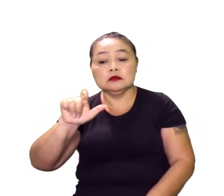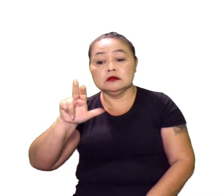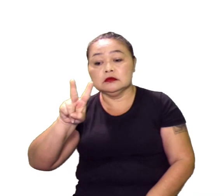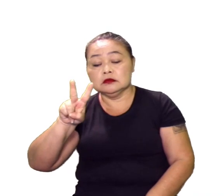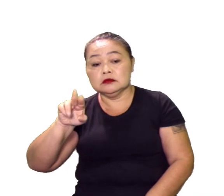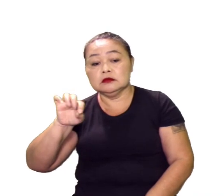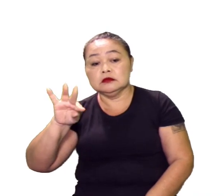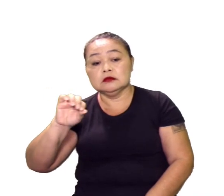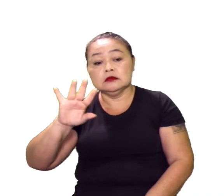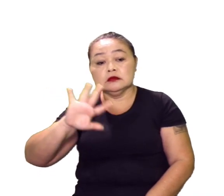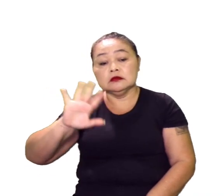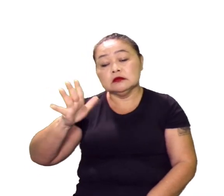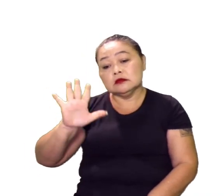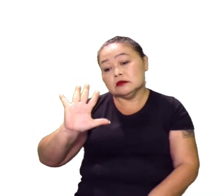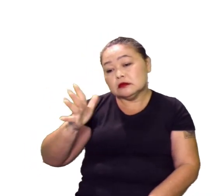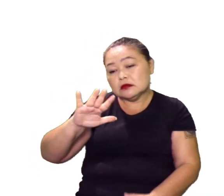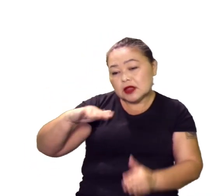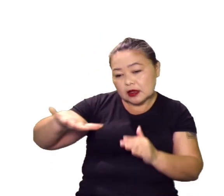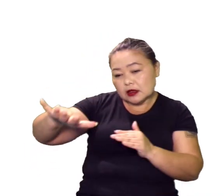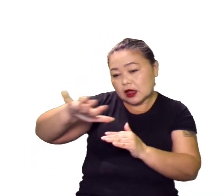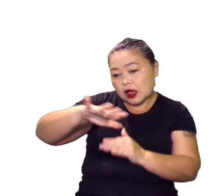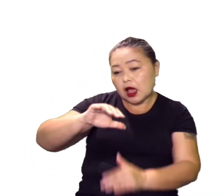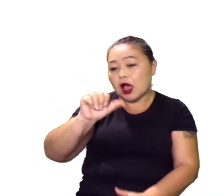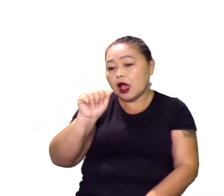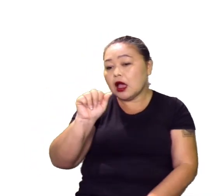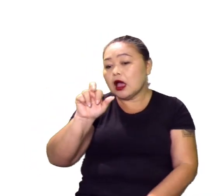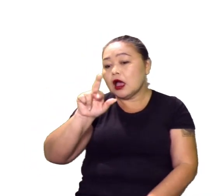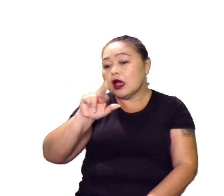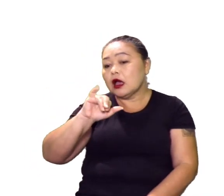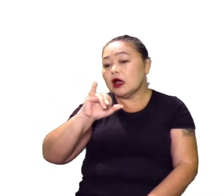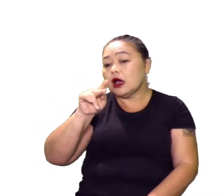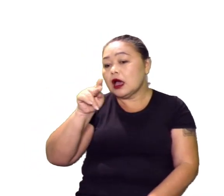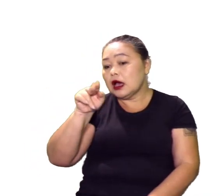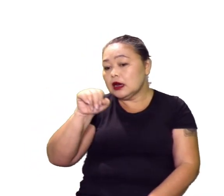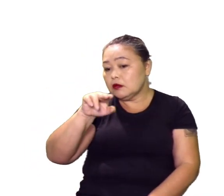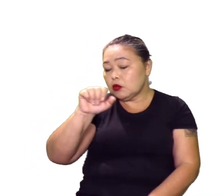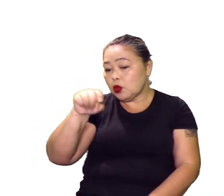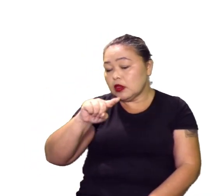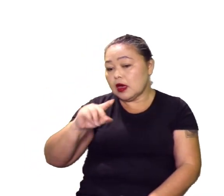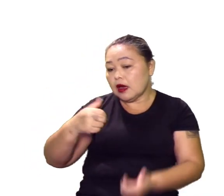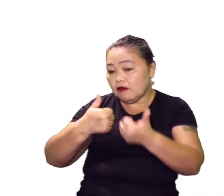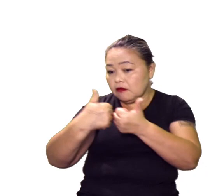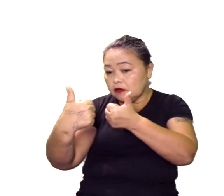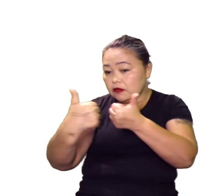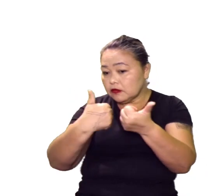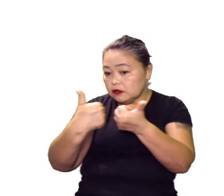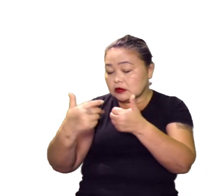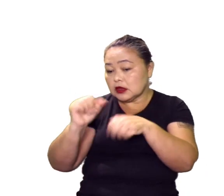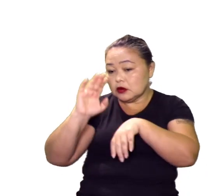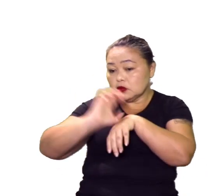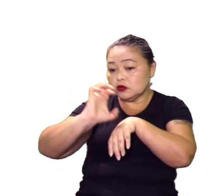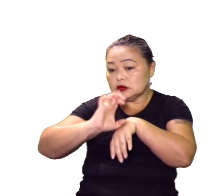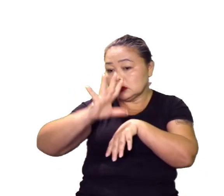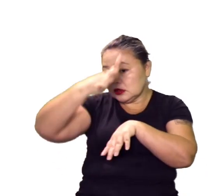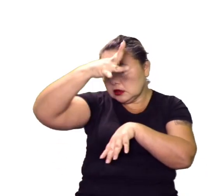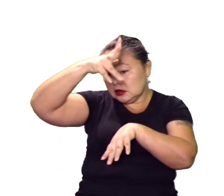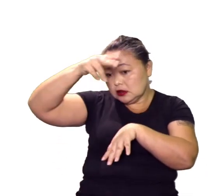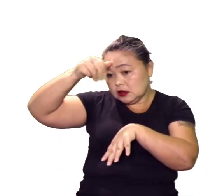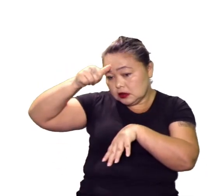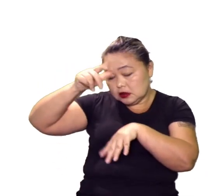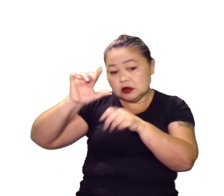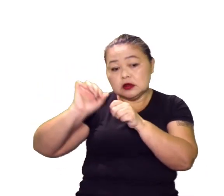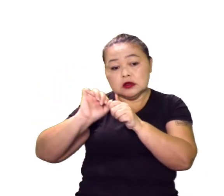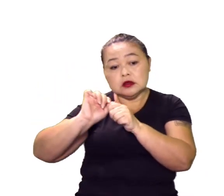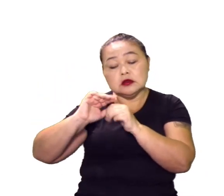Roosevelt, na região de Aripuanã também, que é fronteira ali com o Mato Grosso, né? Essa região do Planalto dos Rios